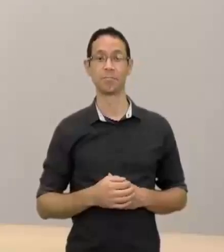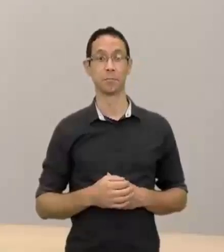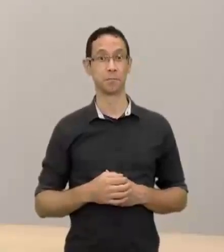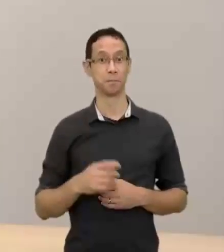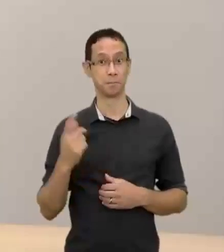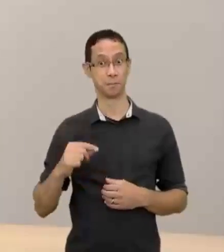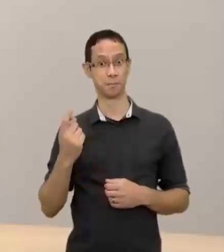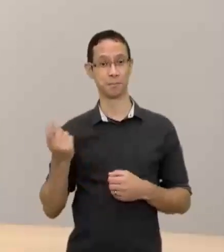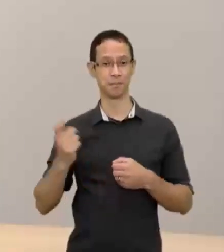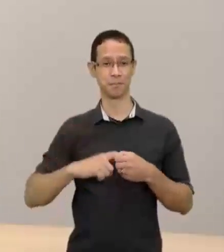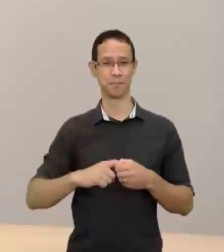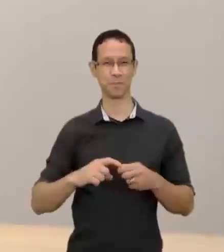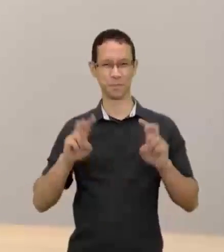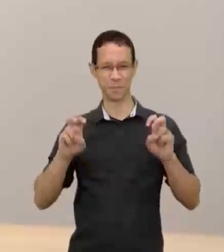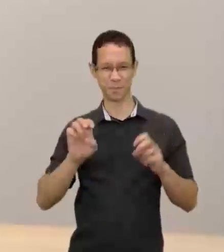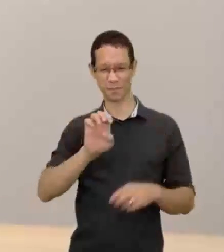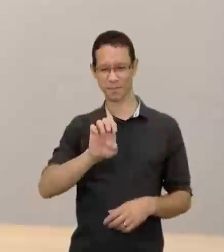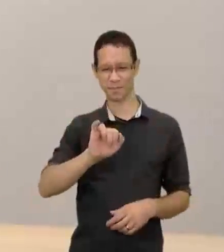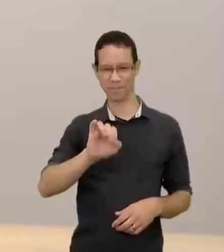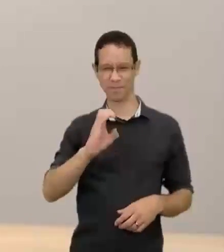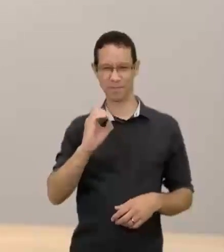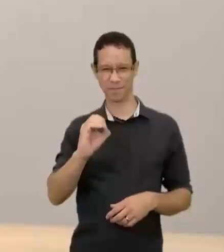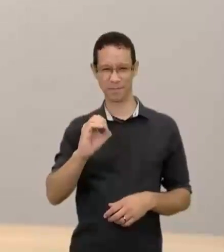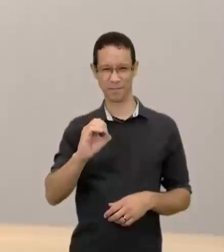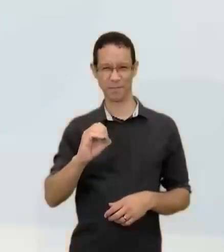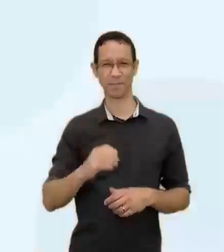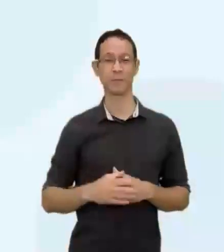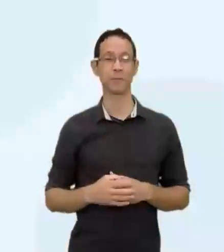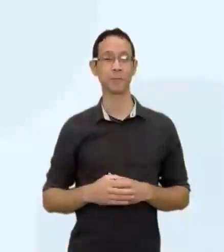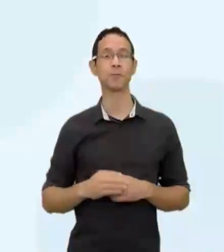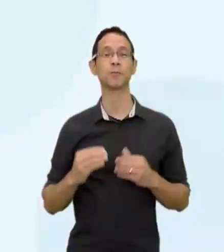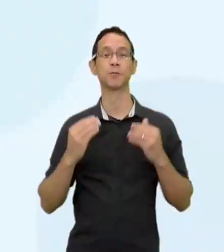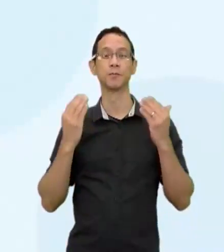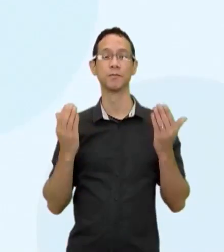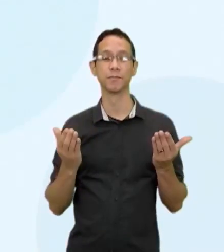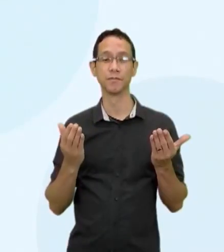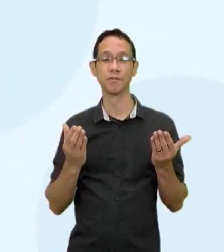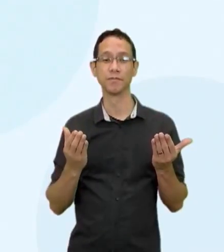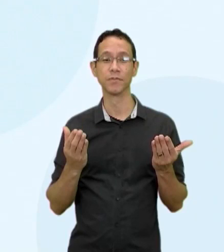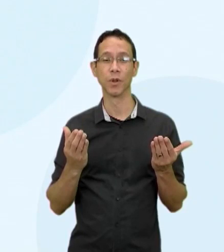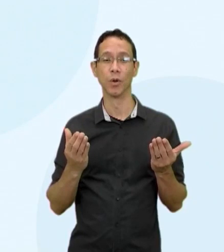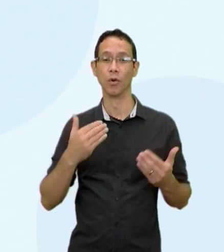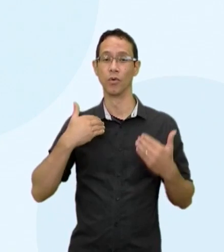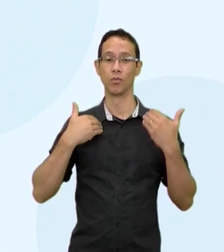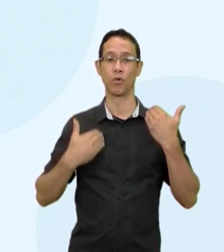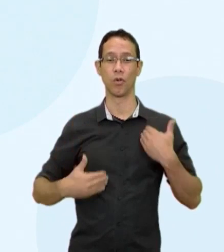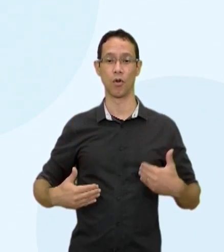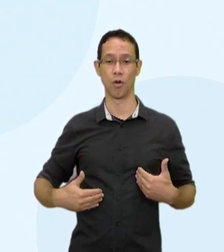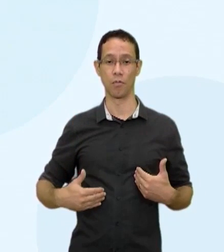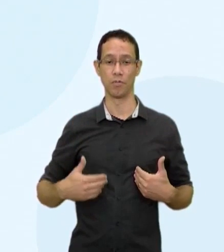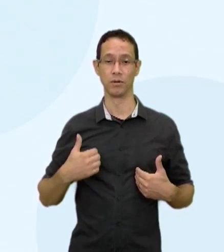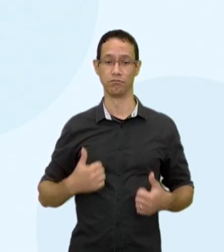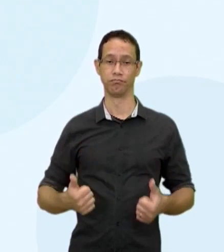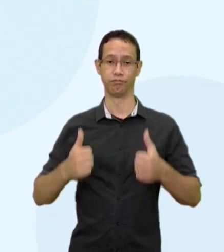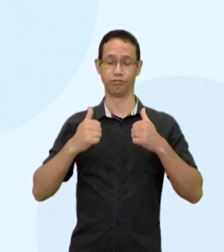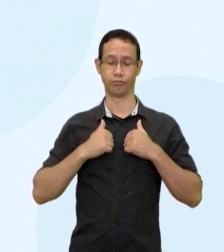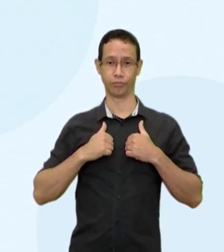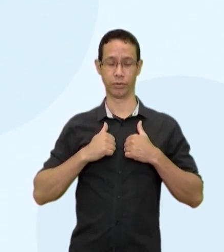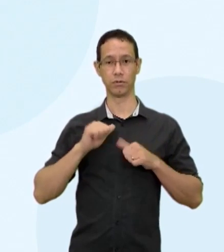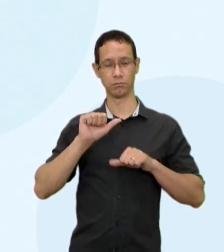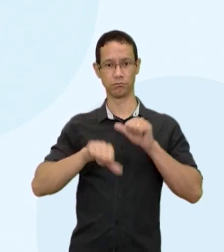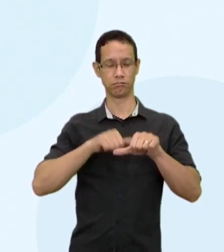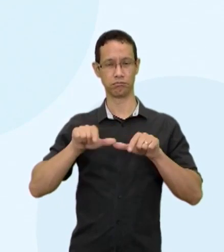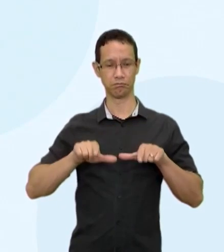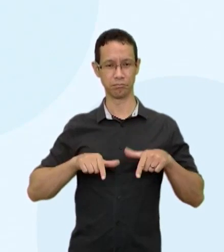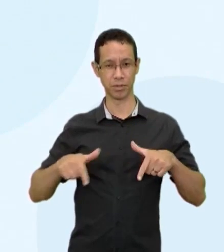lá, voltando aqui para o nosso eixo. Quando nosso corpo... Isso aí é bacana, ó. Quando o nosso corpo sai do estado de repouso para